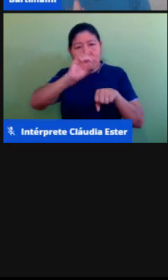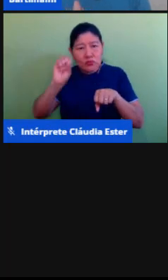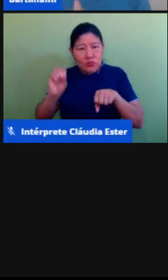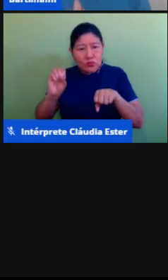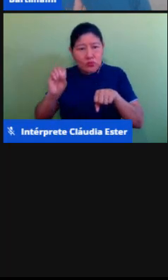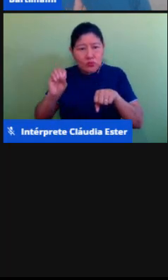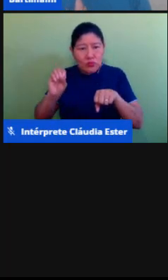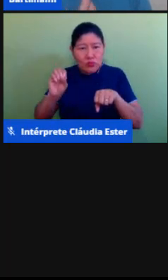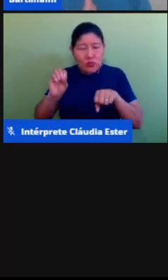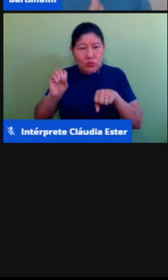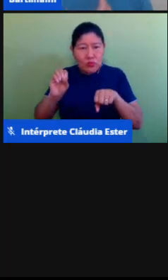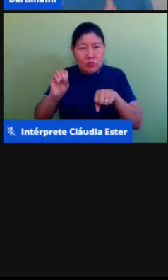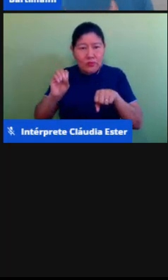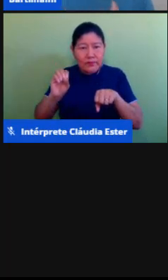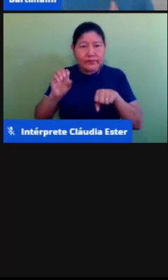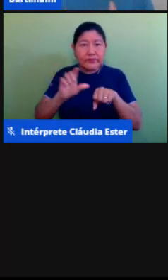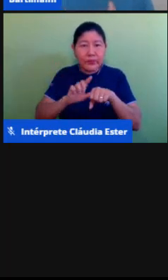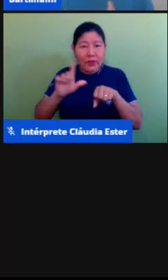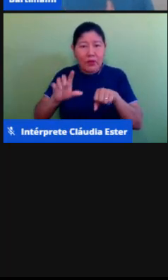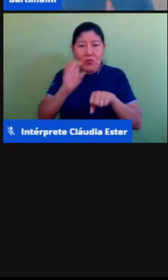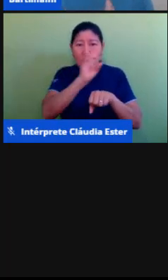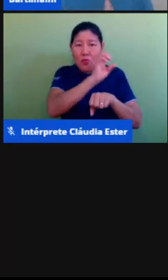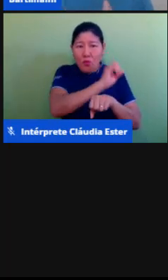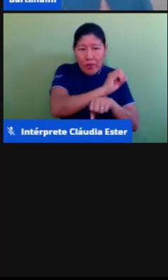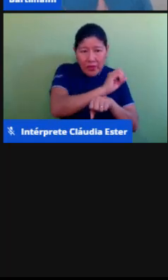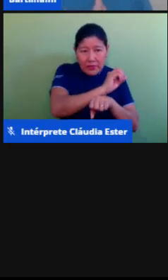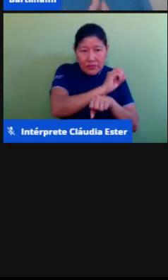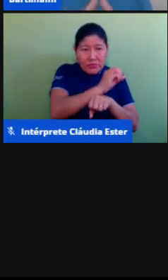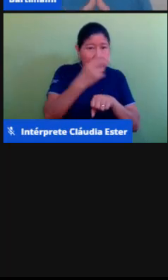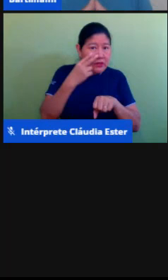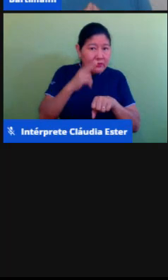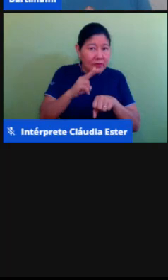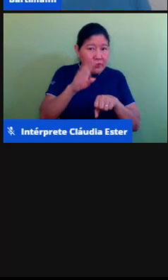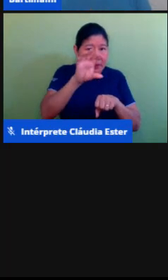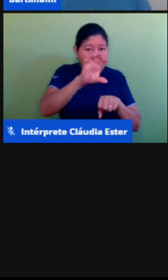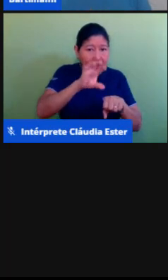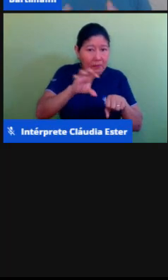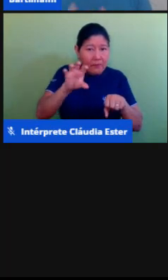território brasileiro, é esse mapa base, né? Então,